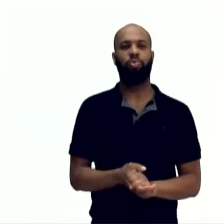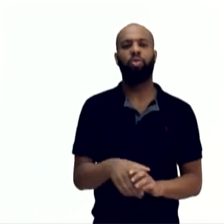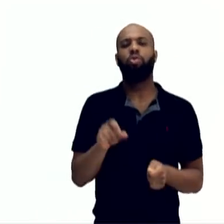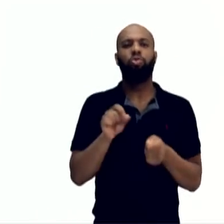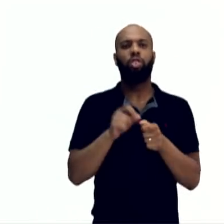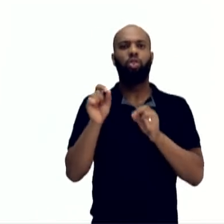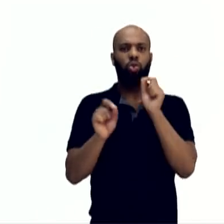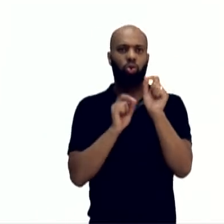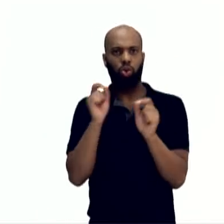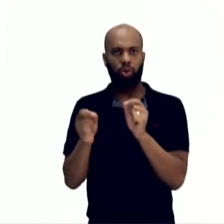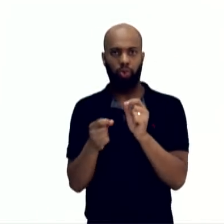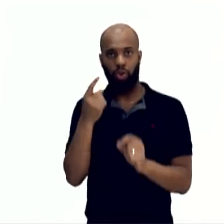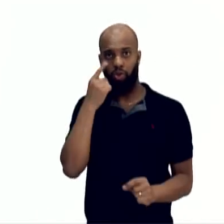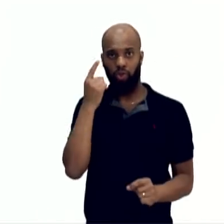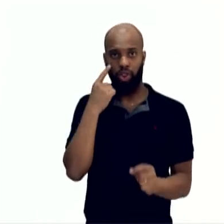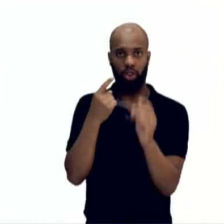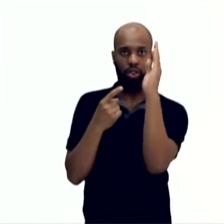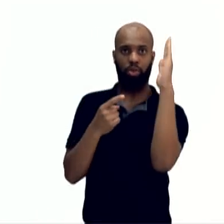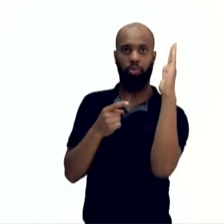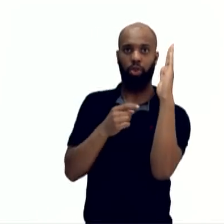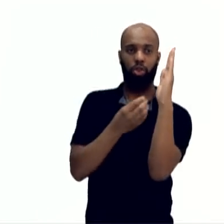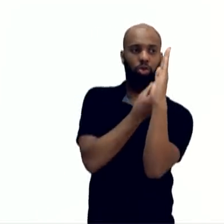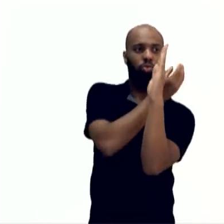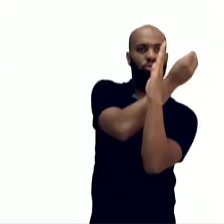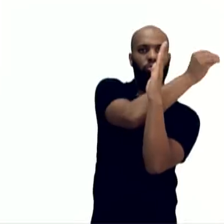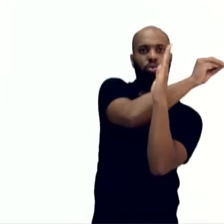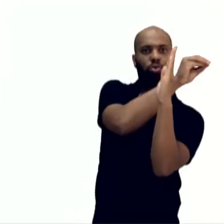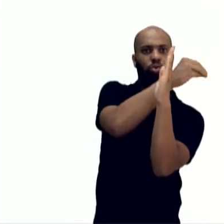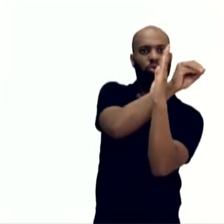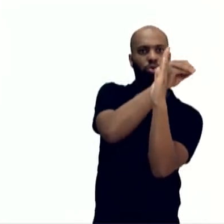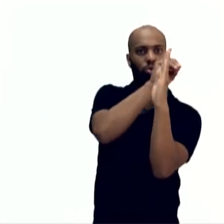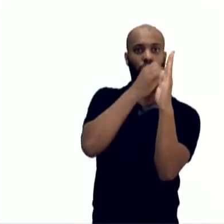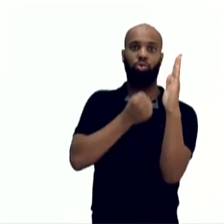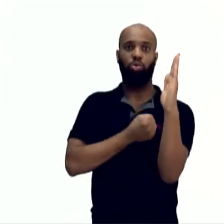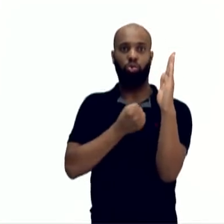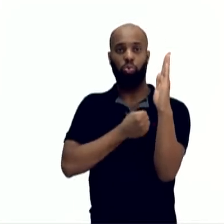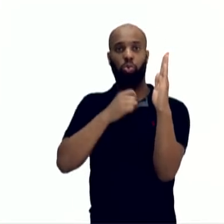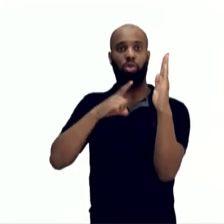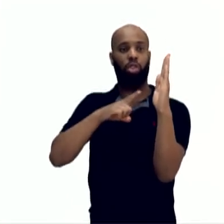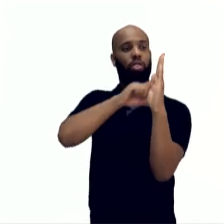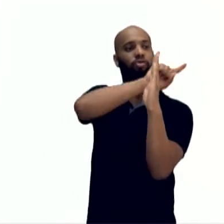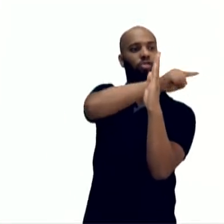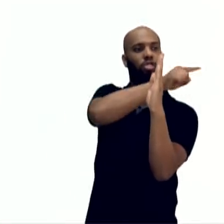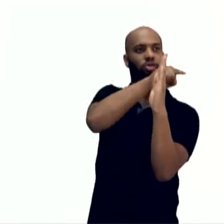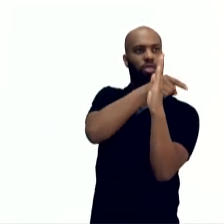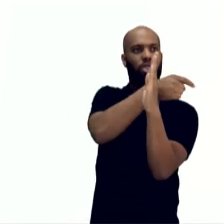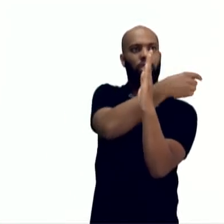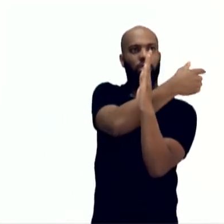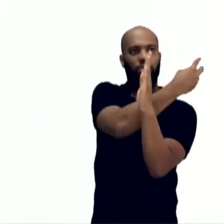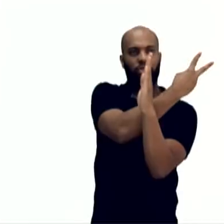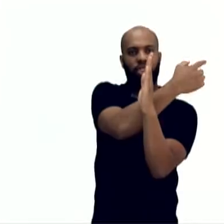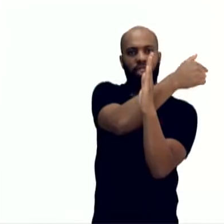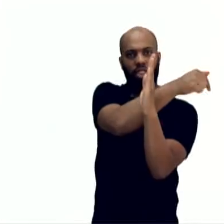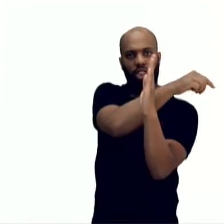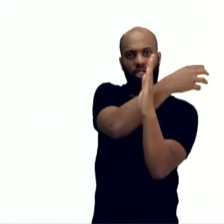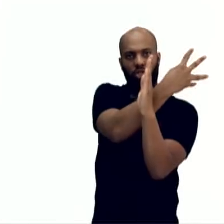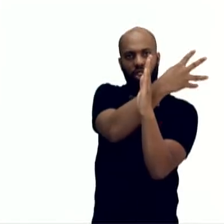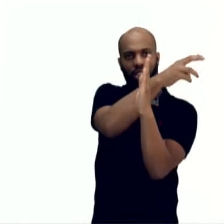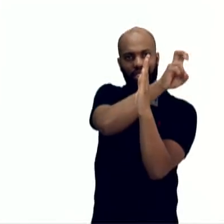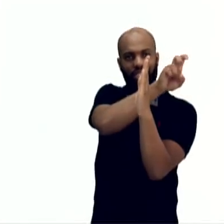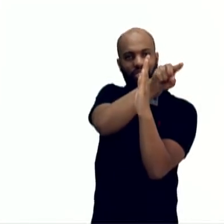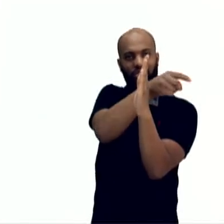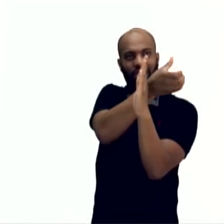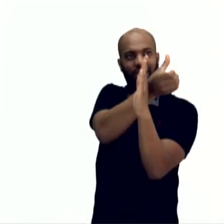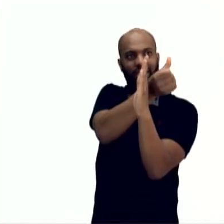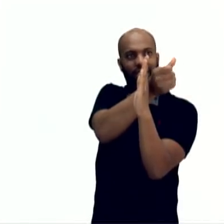gente faz? Coloca um número disposto do lado do outro, separado por vírgula. Já trabalhamos isso aí também. Agora, nós vamos